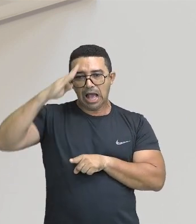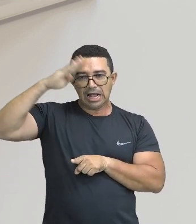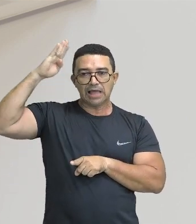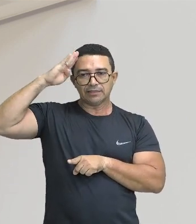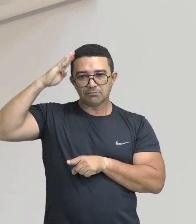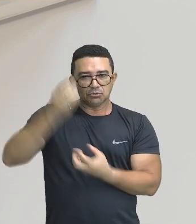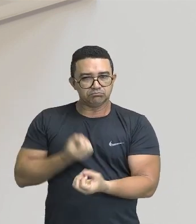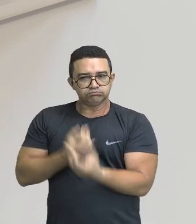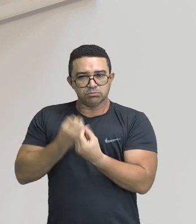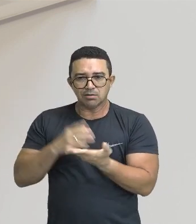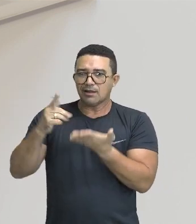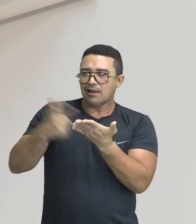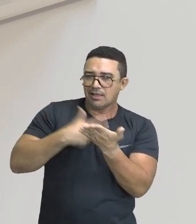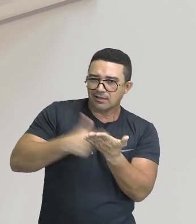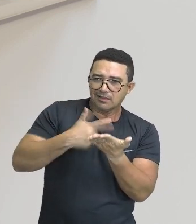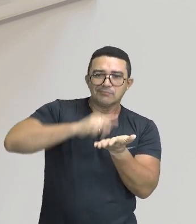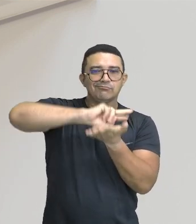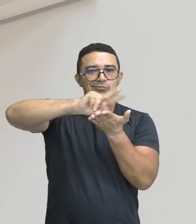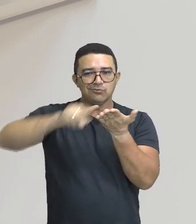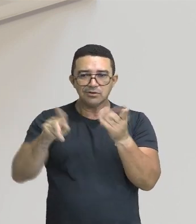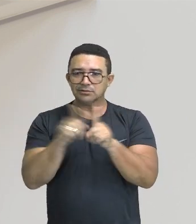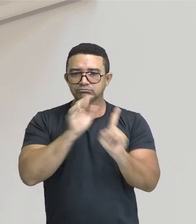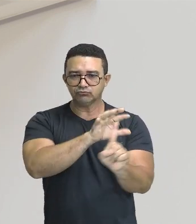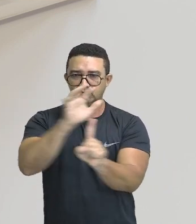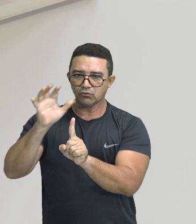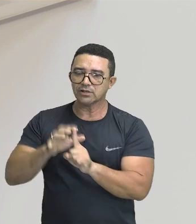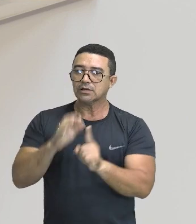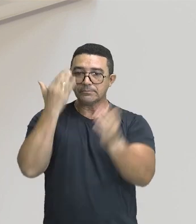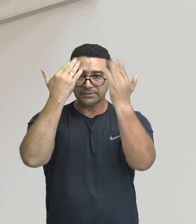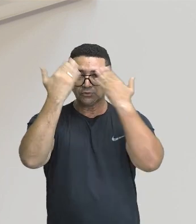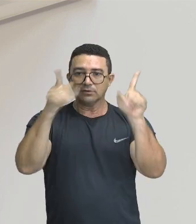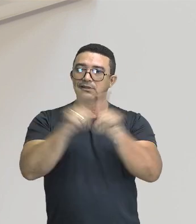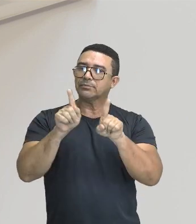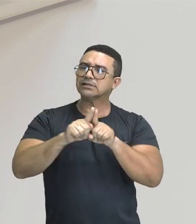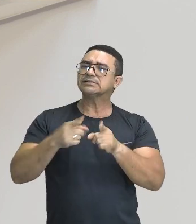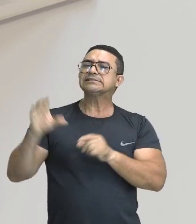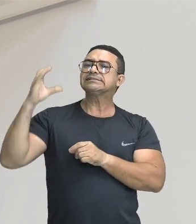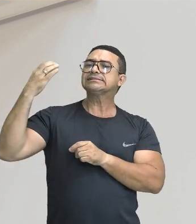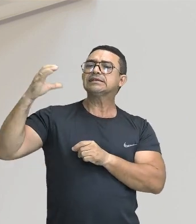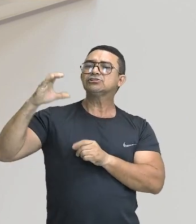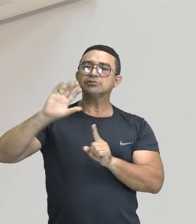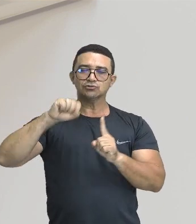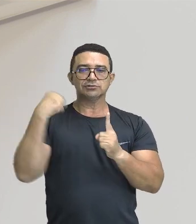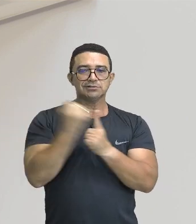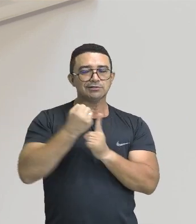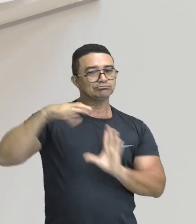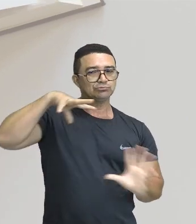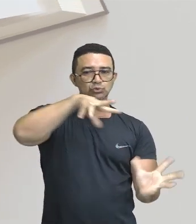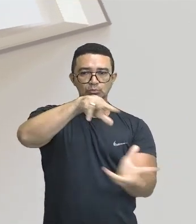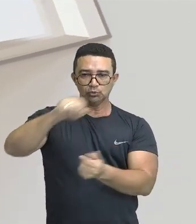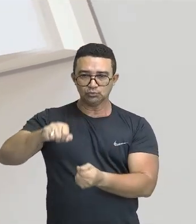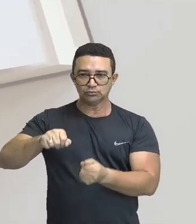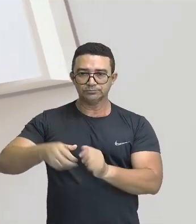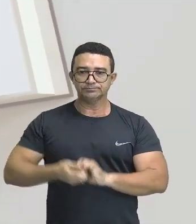segue influenciando as novas gerações de psicólogos e cientistas sociais em todo o mundo.